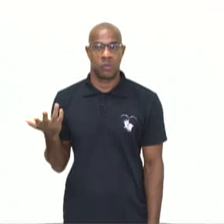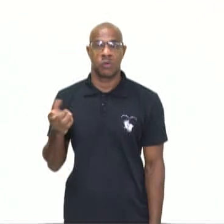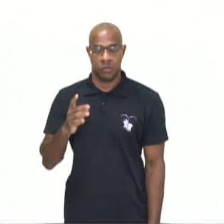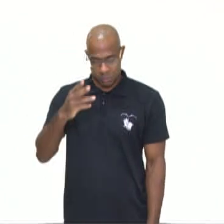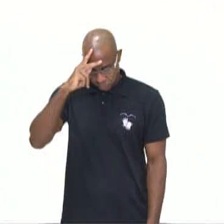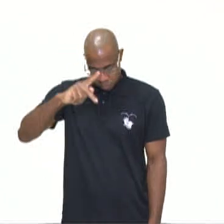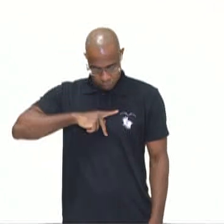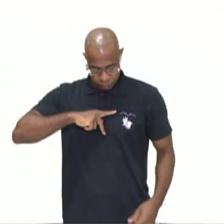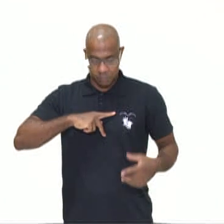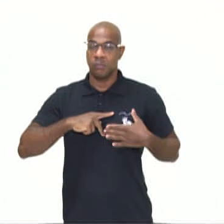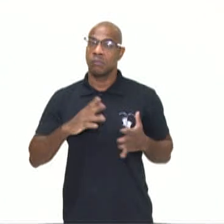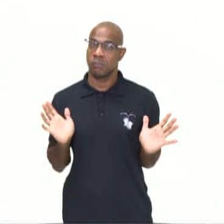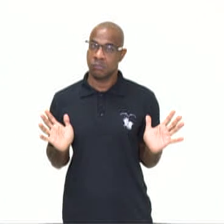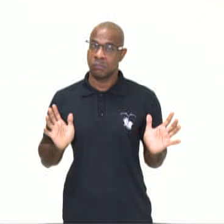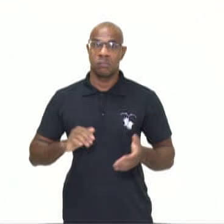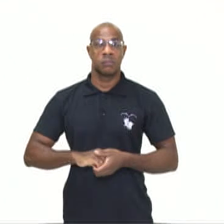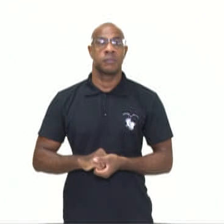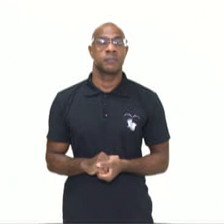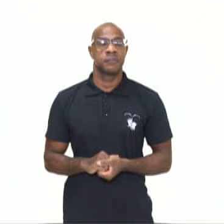nós mesmos.